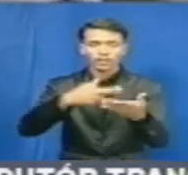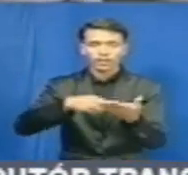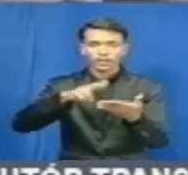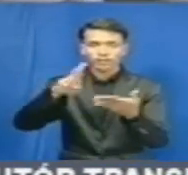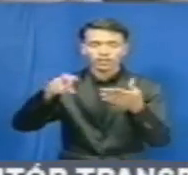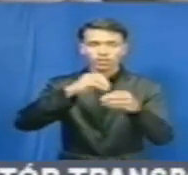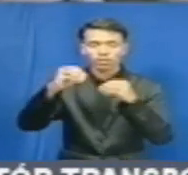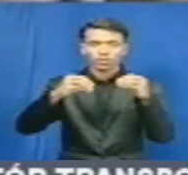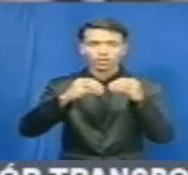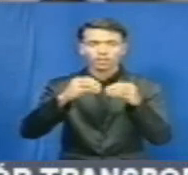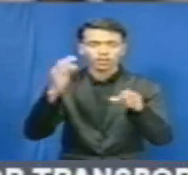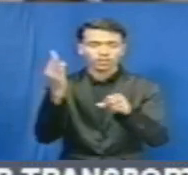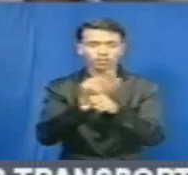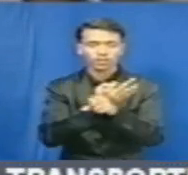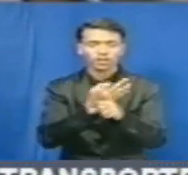kona ba narrativa